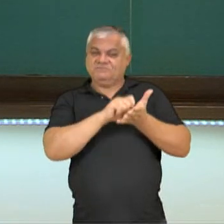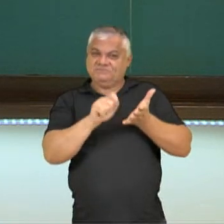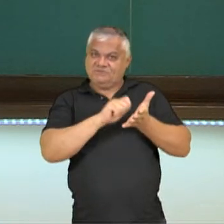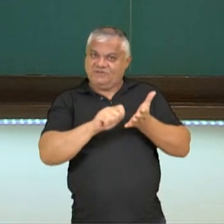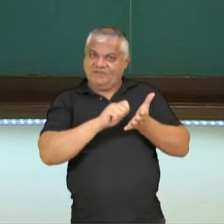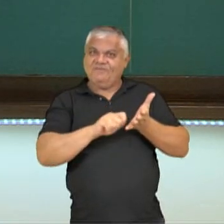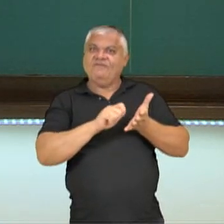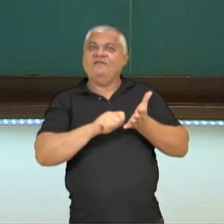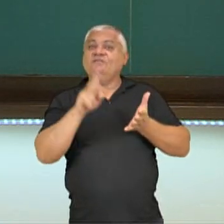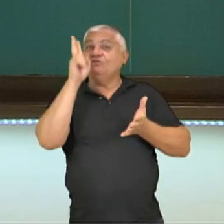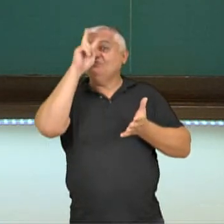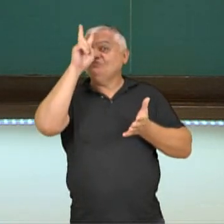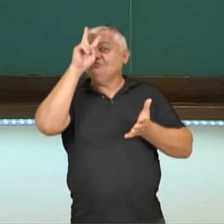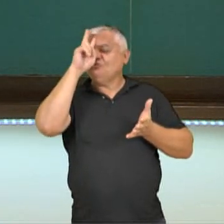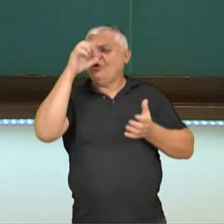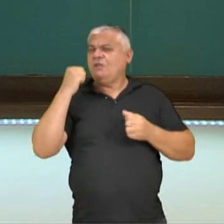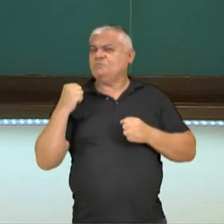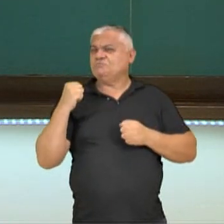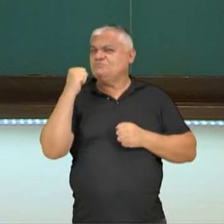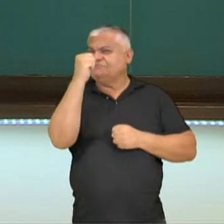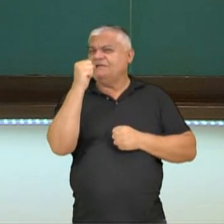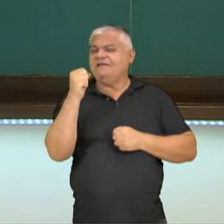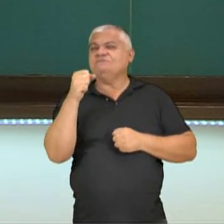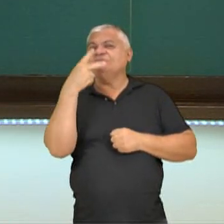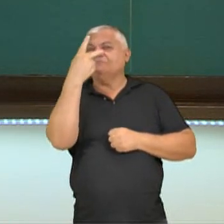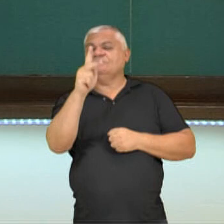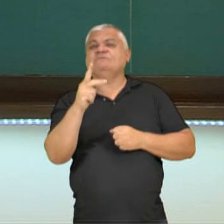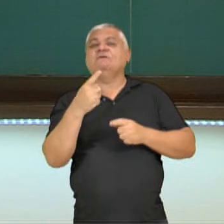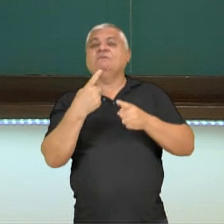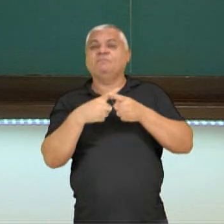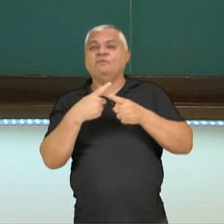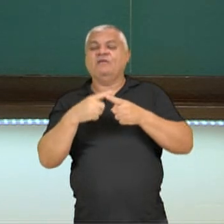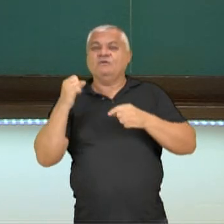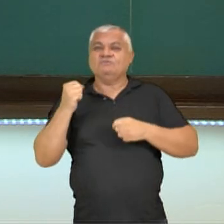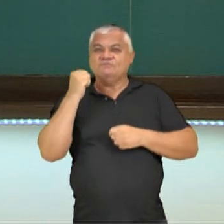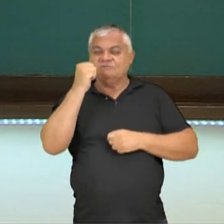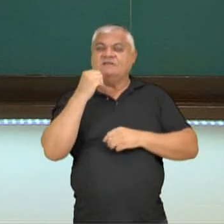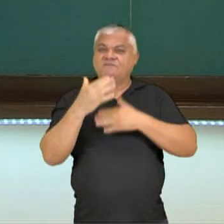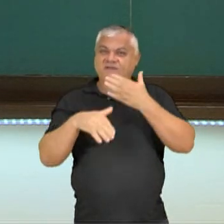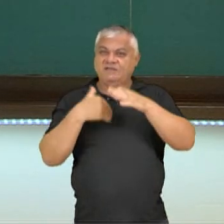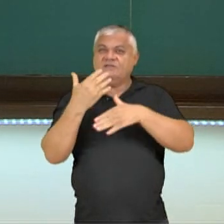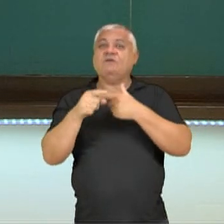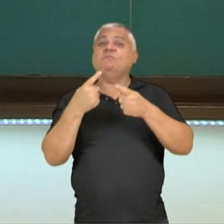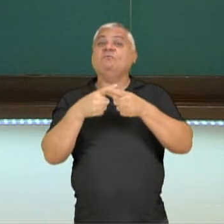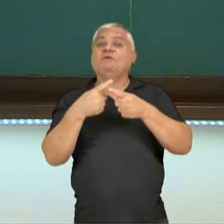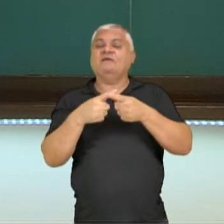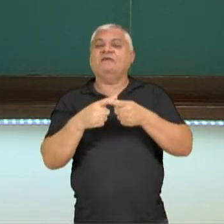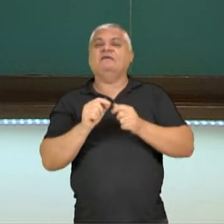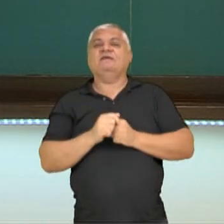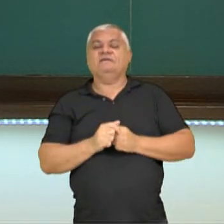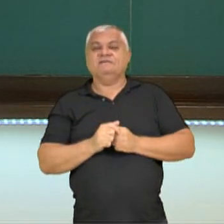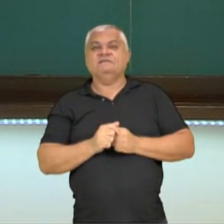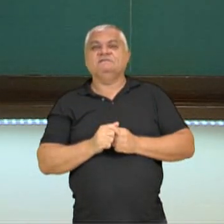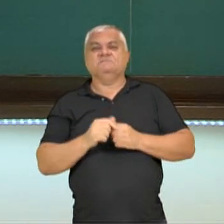escrevendo uma história de sucesso, porque o sucesso vem através exatamente disso,